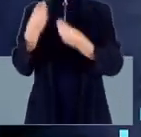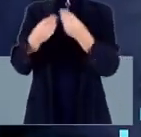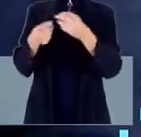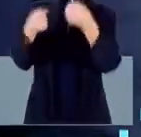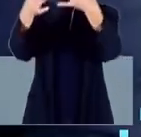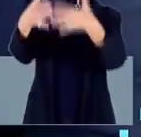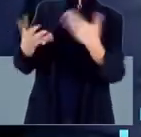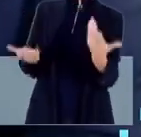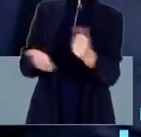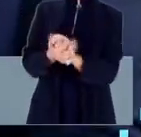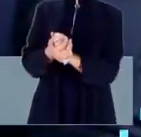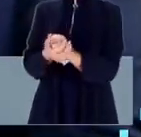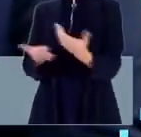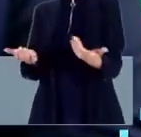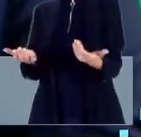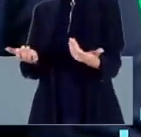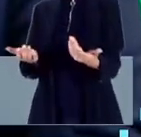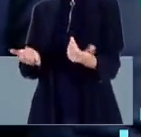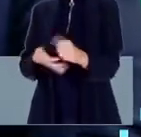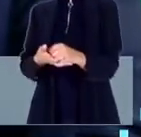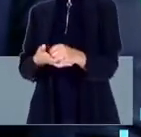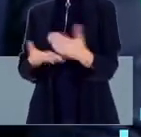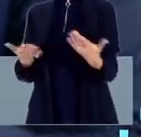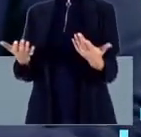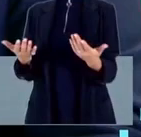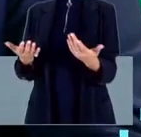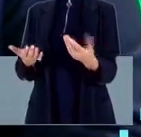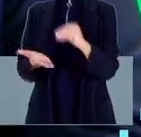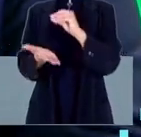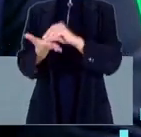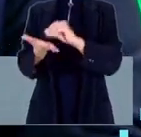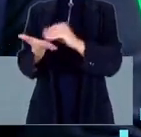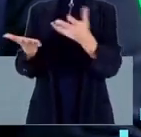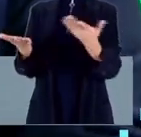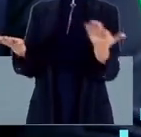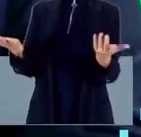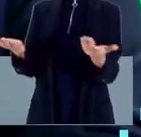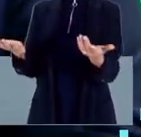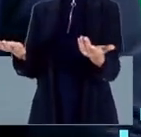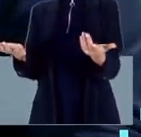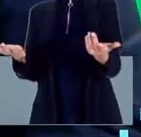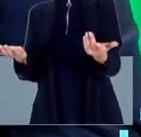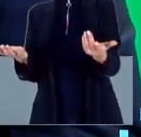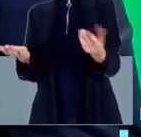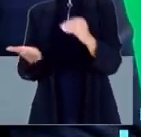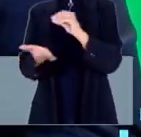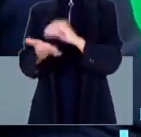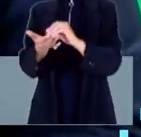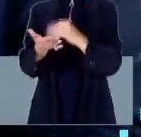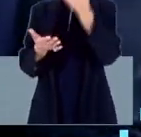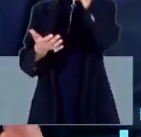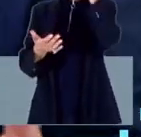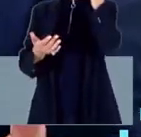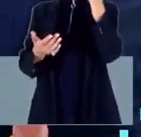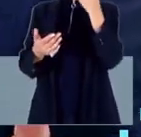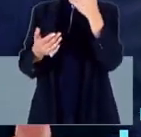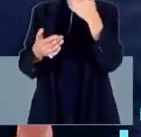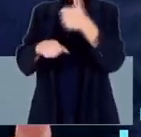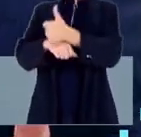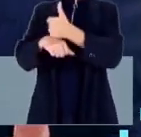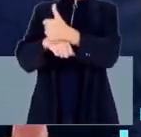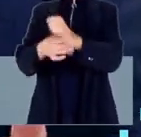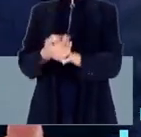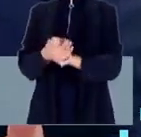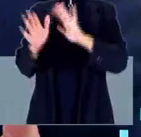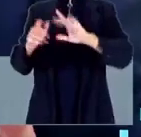como é que a gente explica que falta de funcionários né tá sobrando no